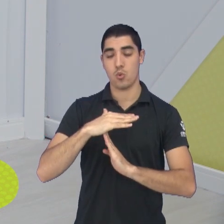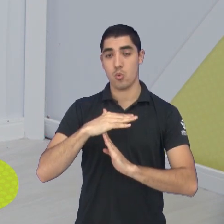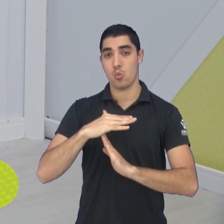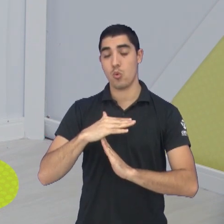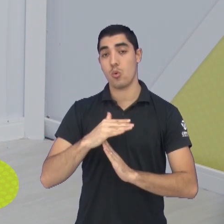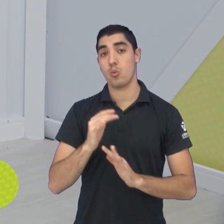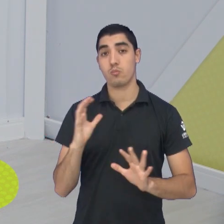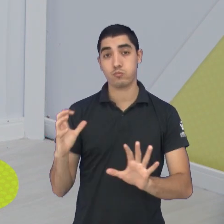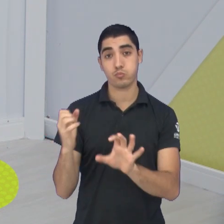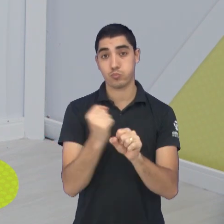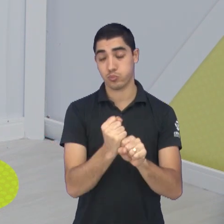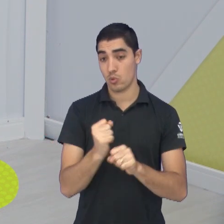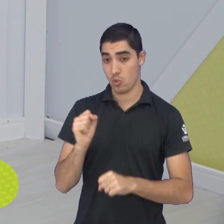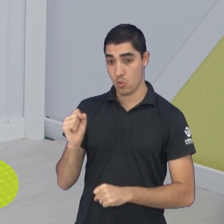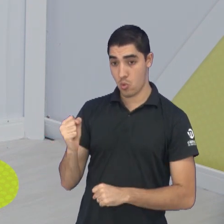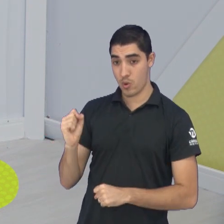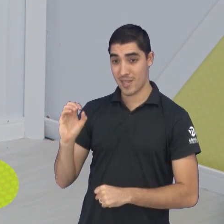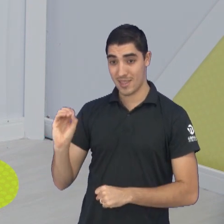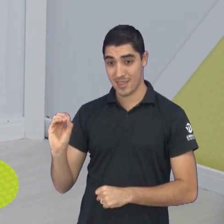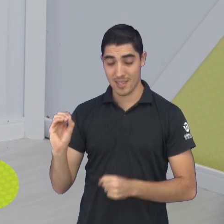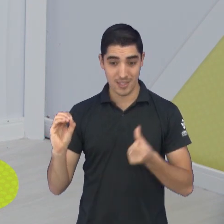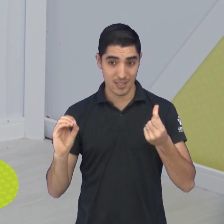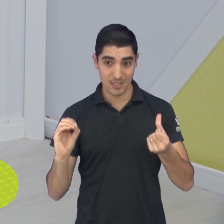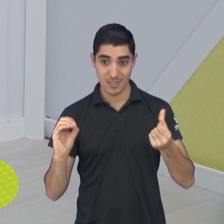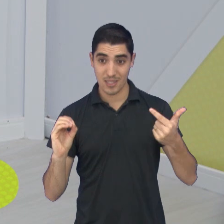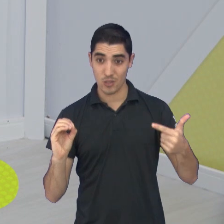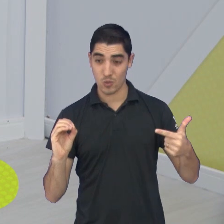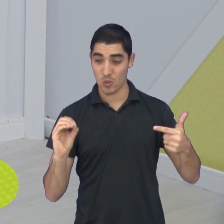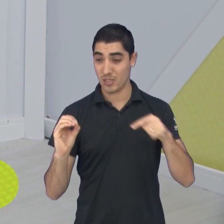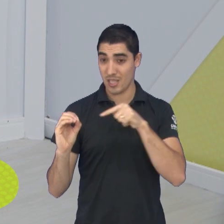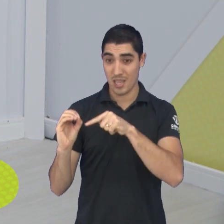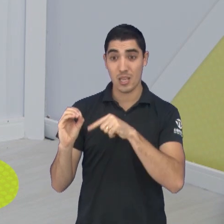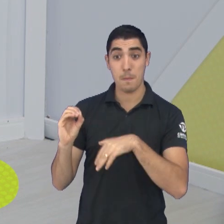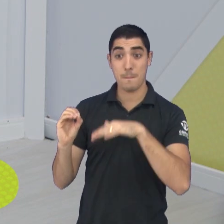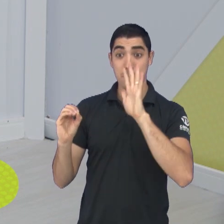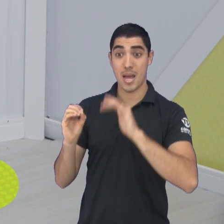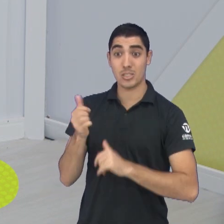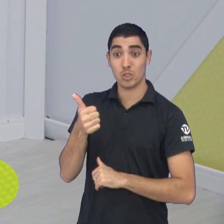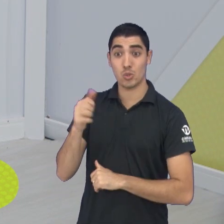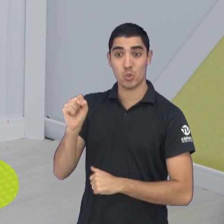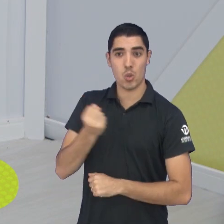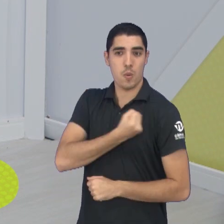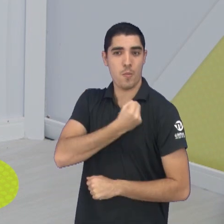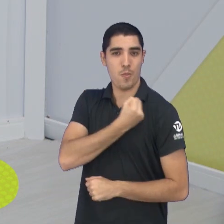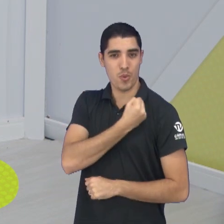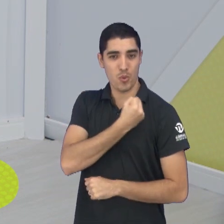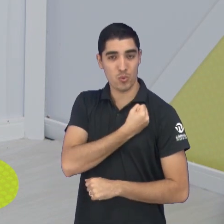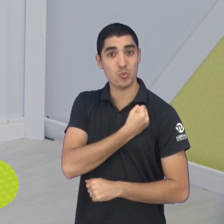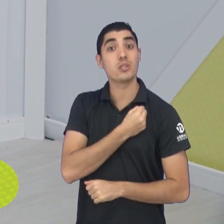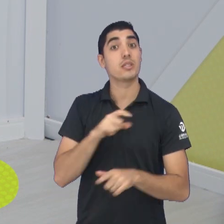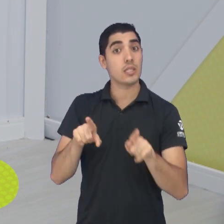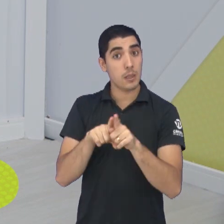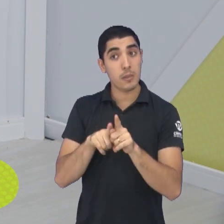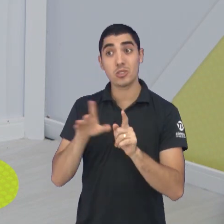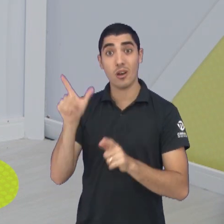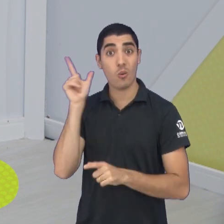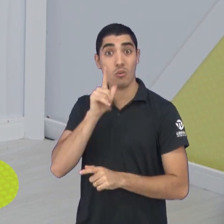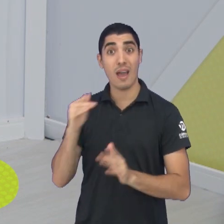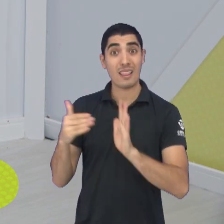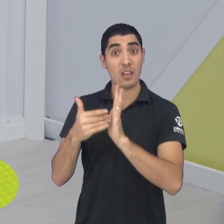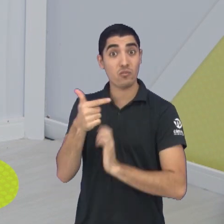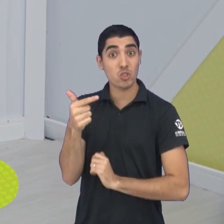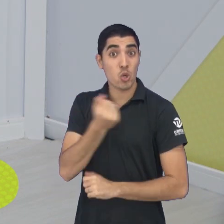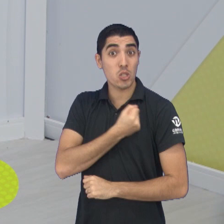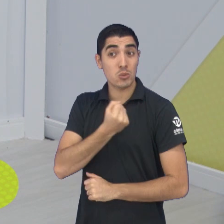com 80-62, 18 pontos de vantagem. Essa vantagem que chegou durante a partida a 22 de diferença. Foi aí que a gente